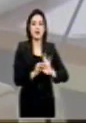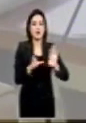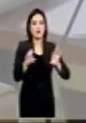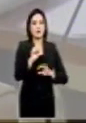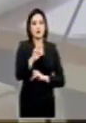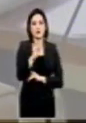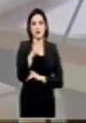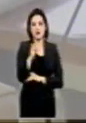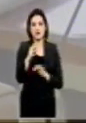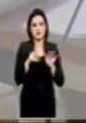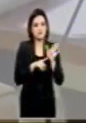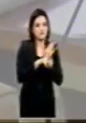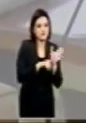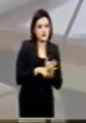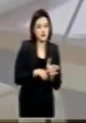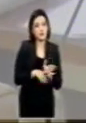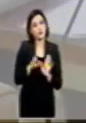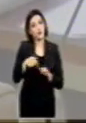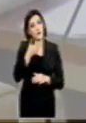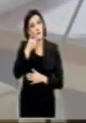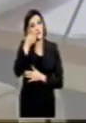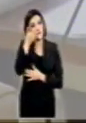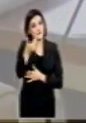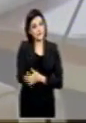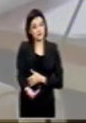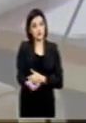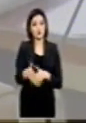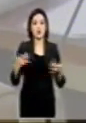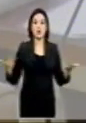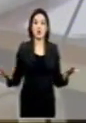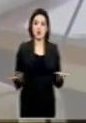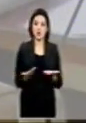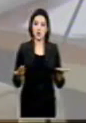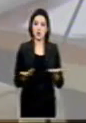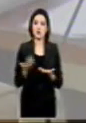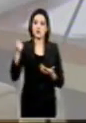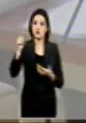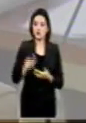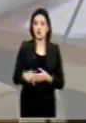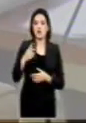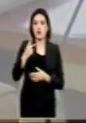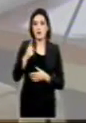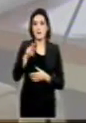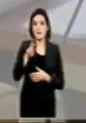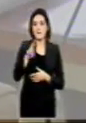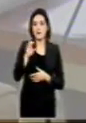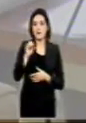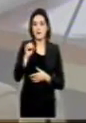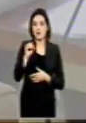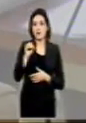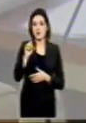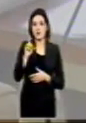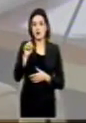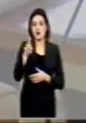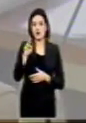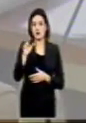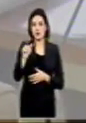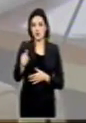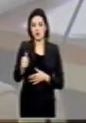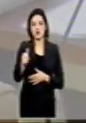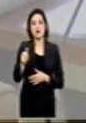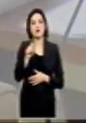Federal. É o que foi pedido e hoje é reiterado pela ilustre Procuradora-Geral da República. No